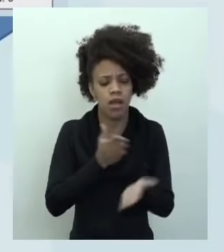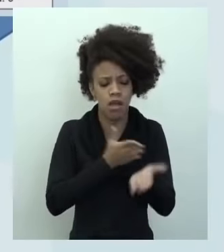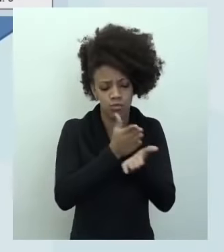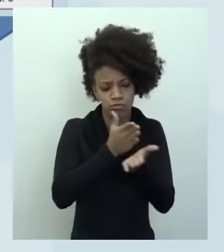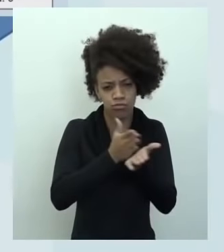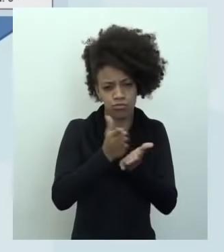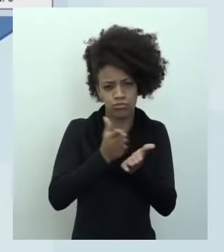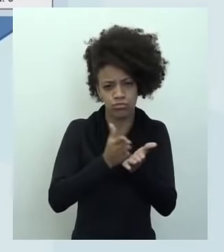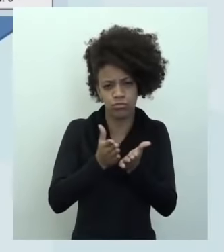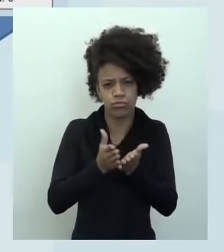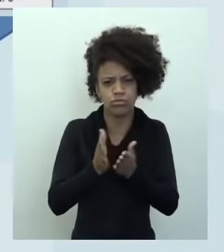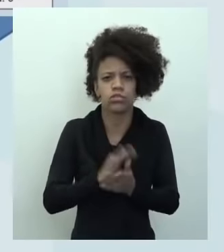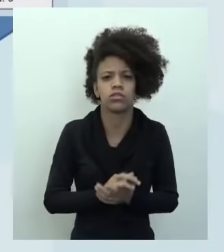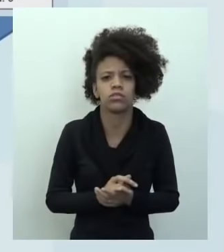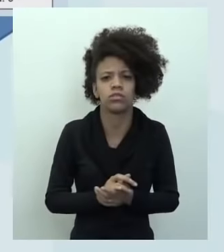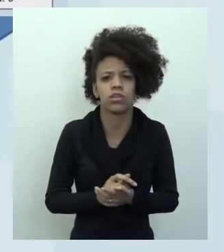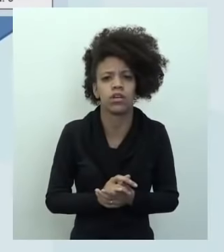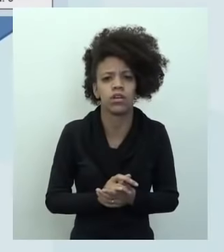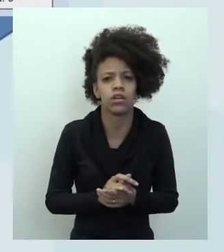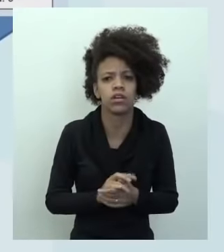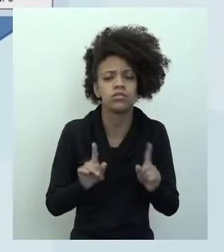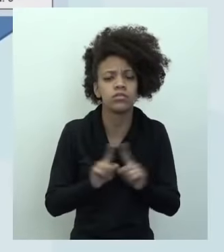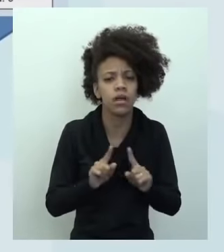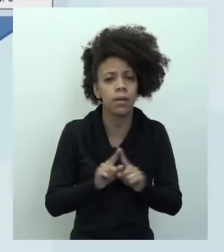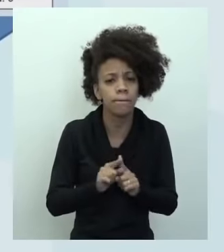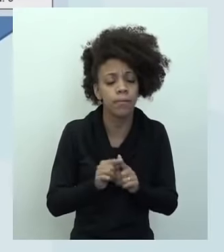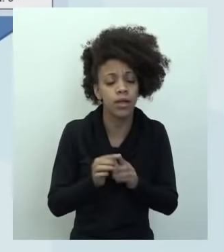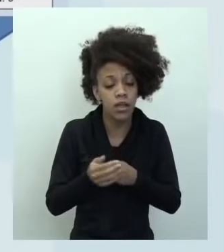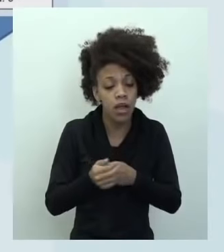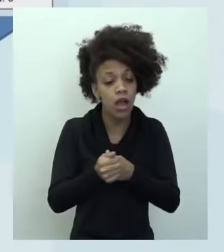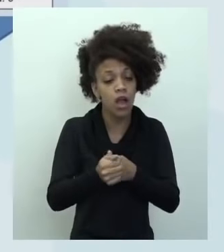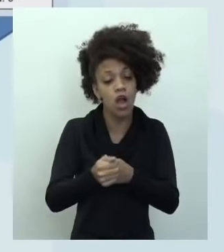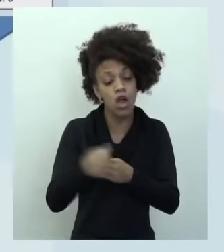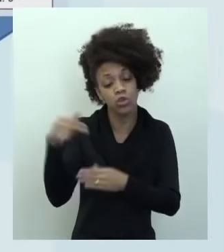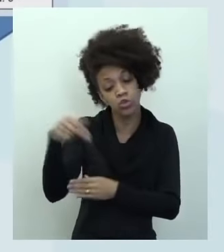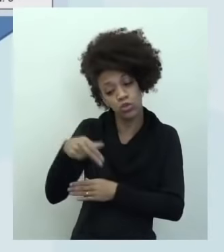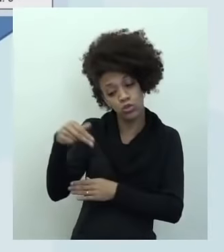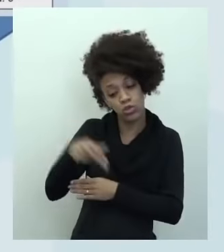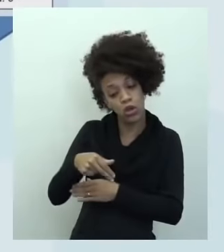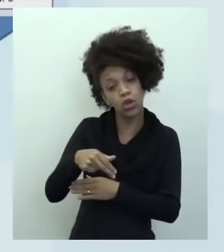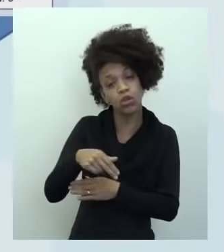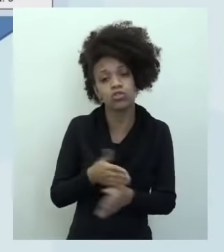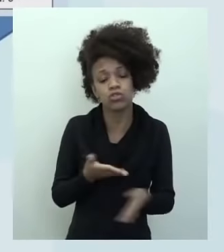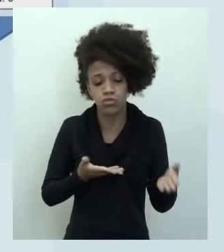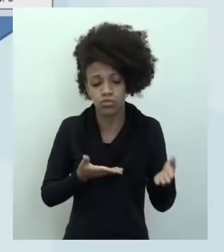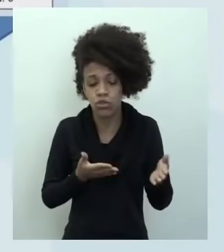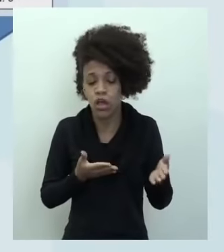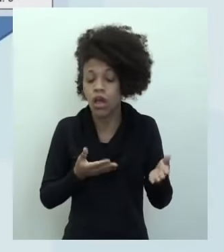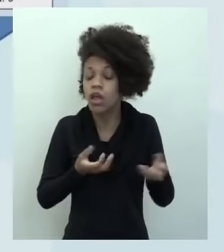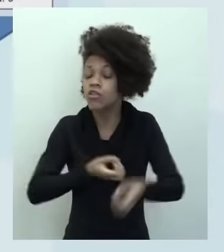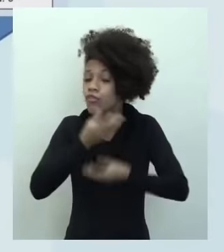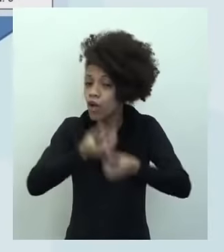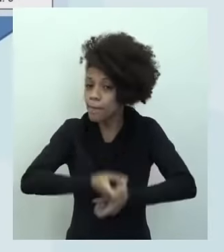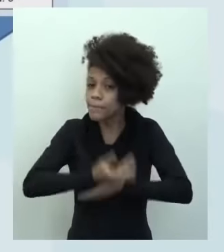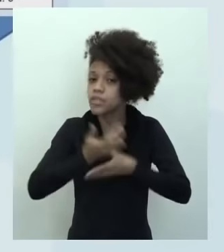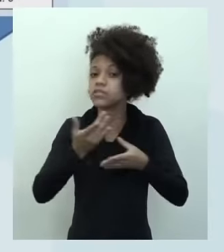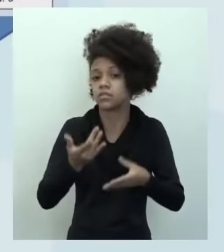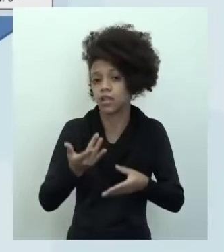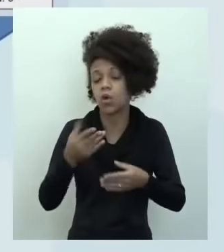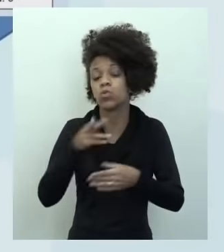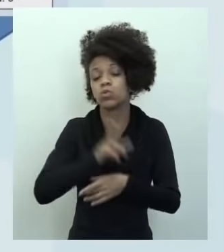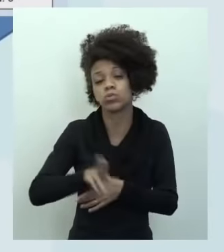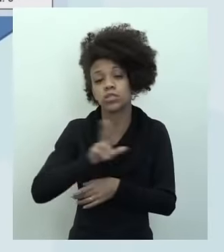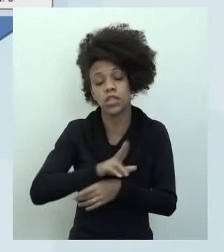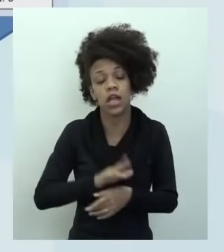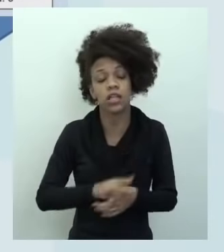né? Ele traz aí para a gente a orientação do norte, ele traz algumas informações sobre a projeção utilizada e